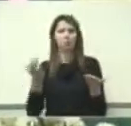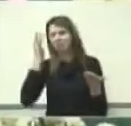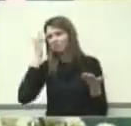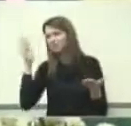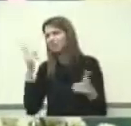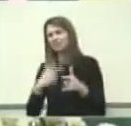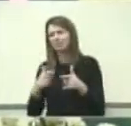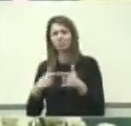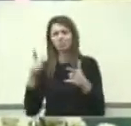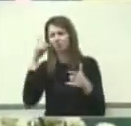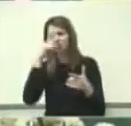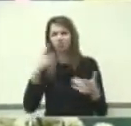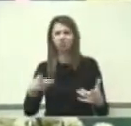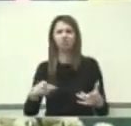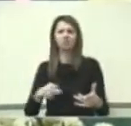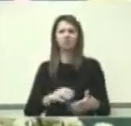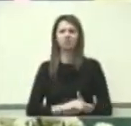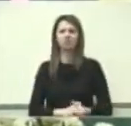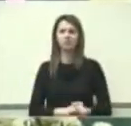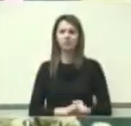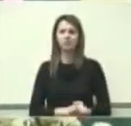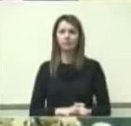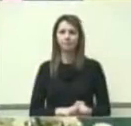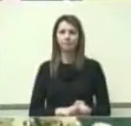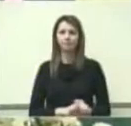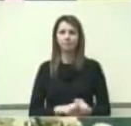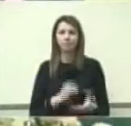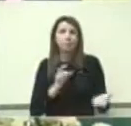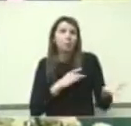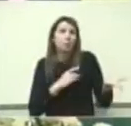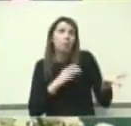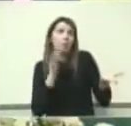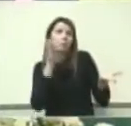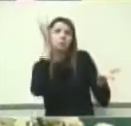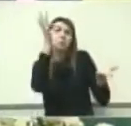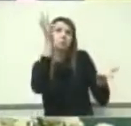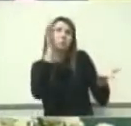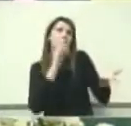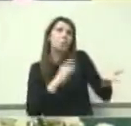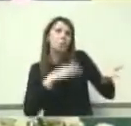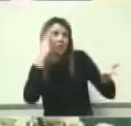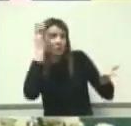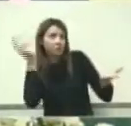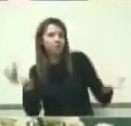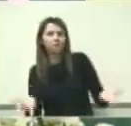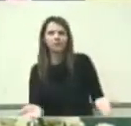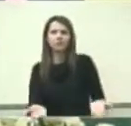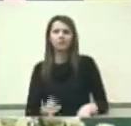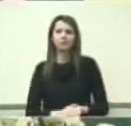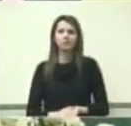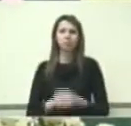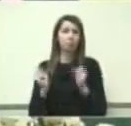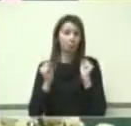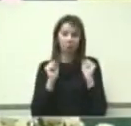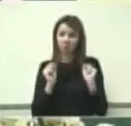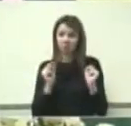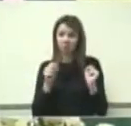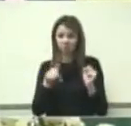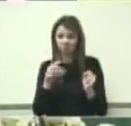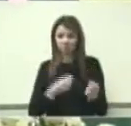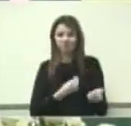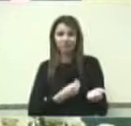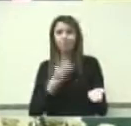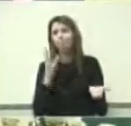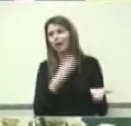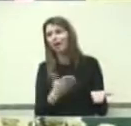foi o fantasma que ele assola o medo do futuro o medo do Amanhã pode estar solando a sua